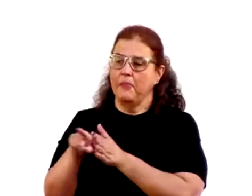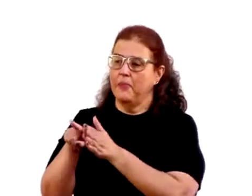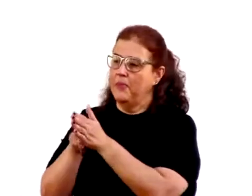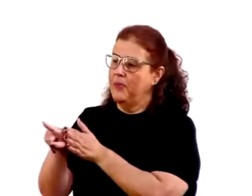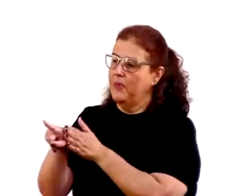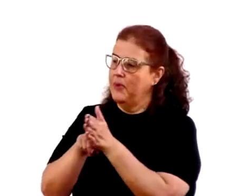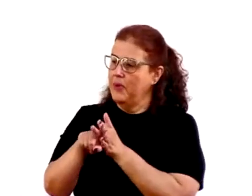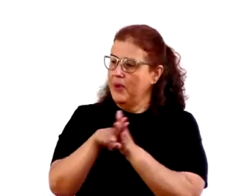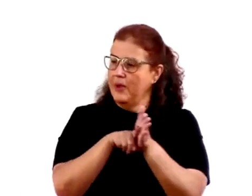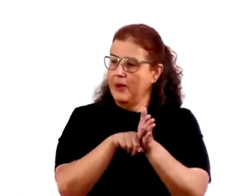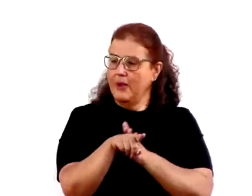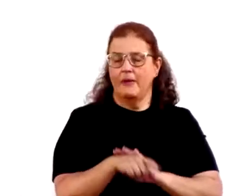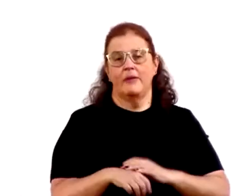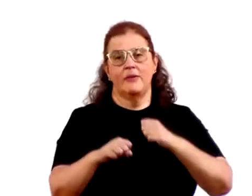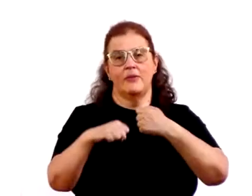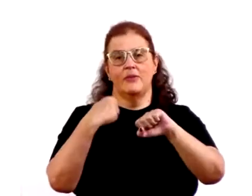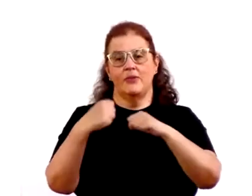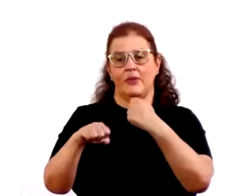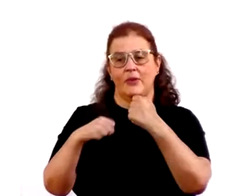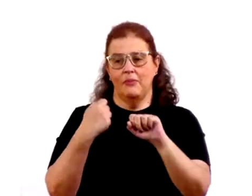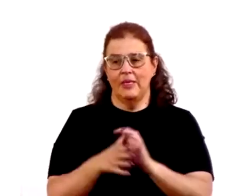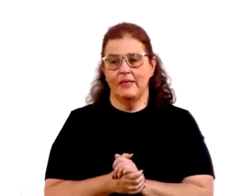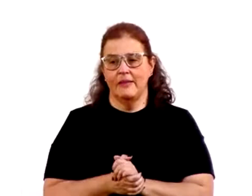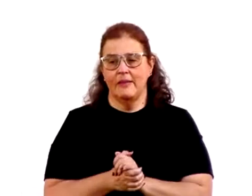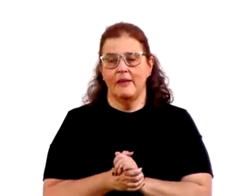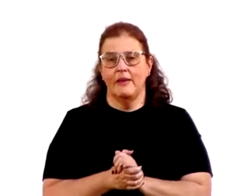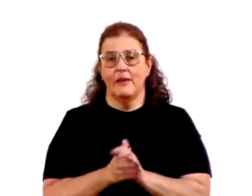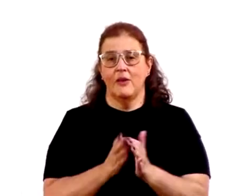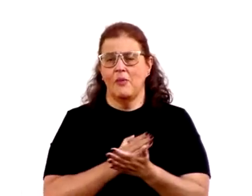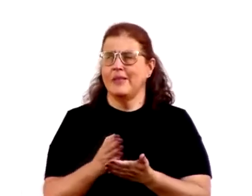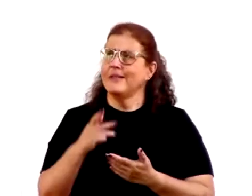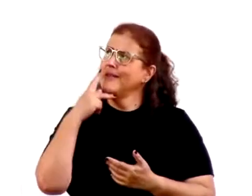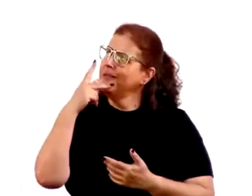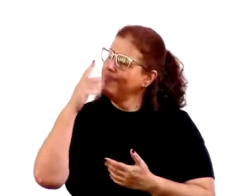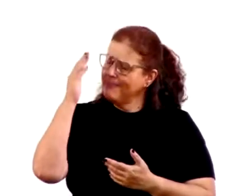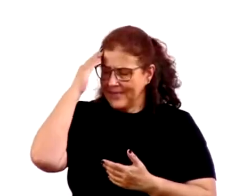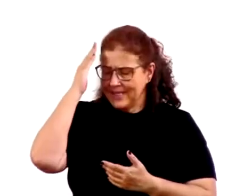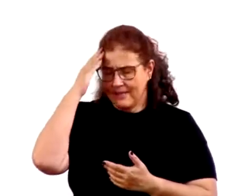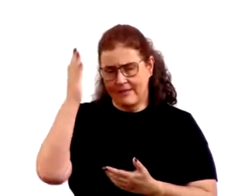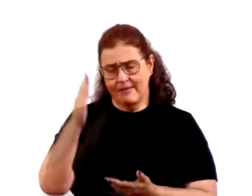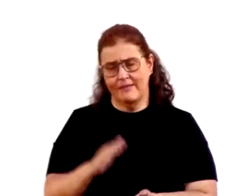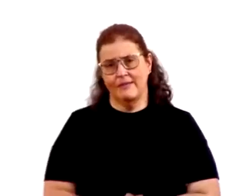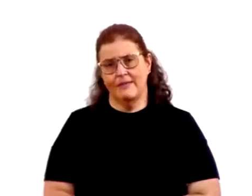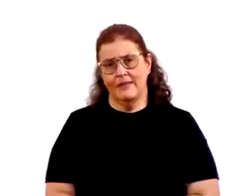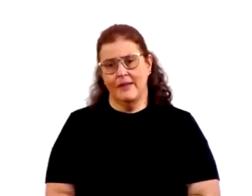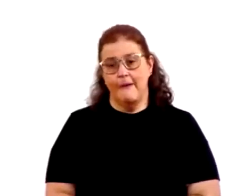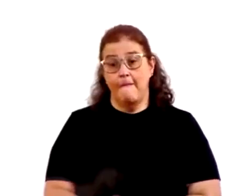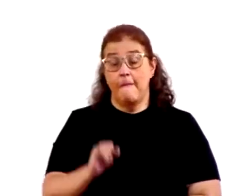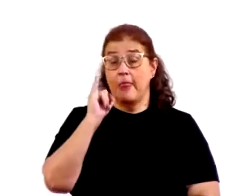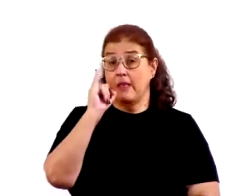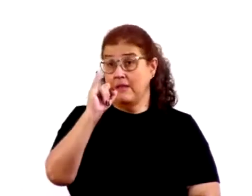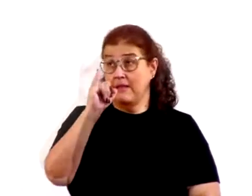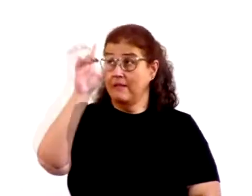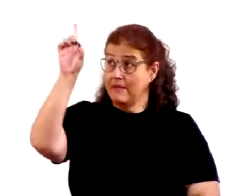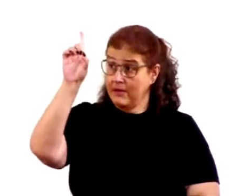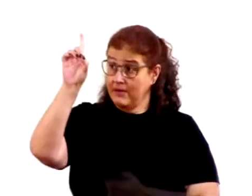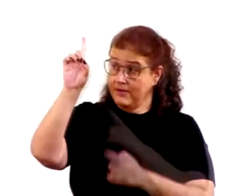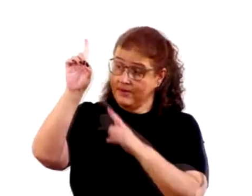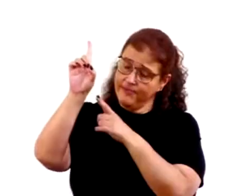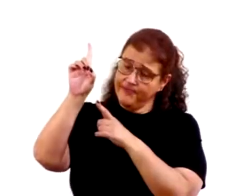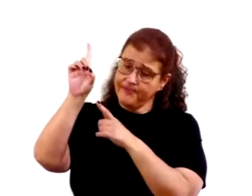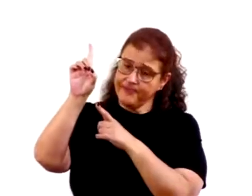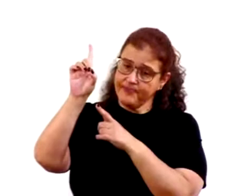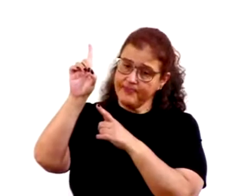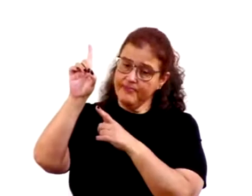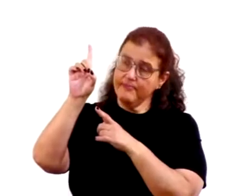O salmista Davi começa a questionar, se Deus é isso, se o